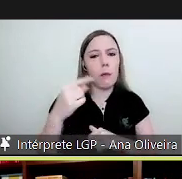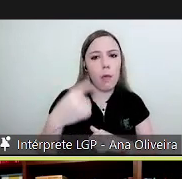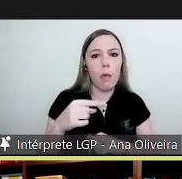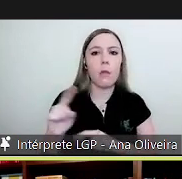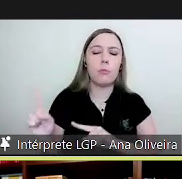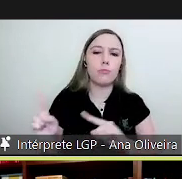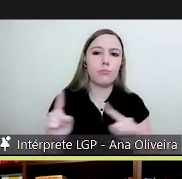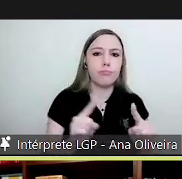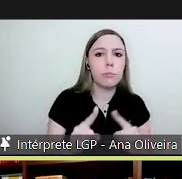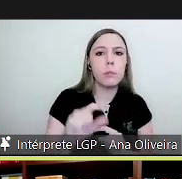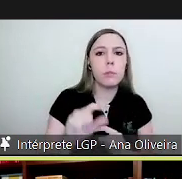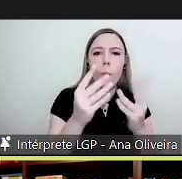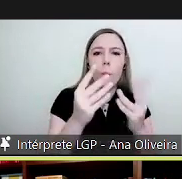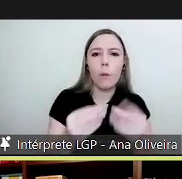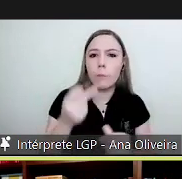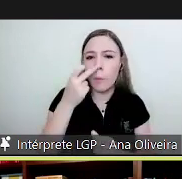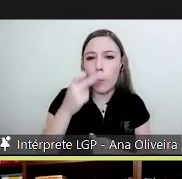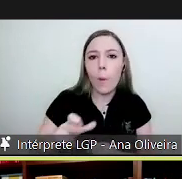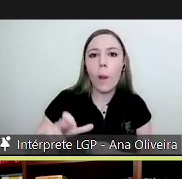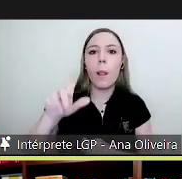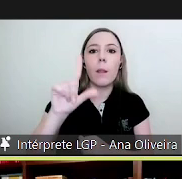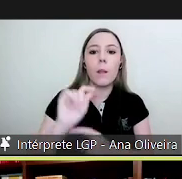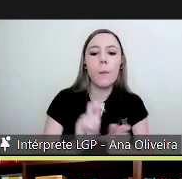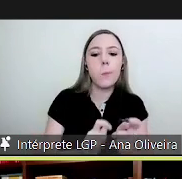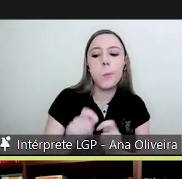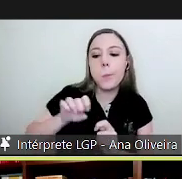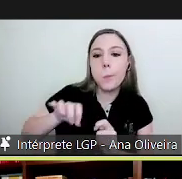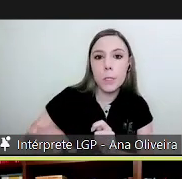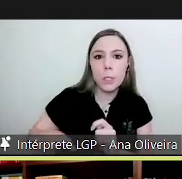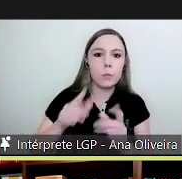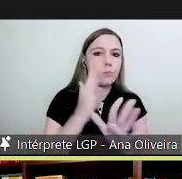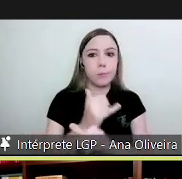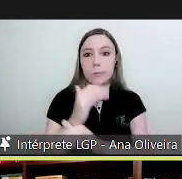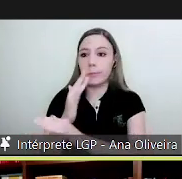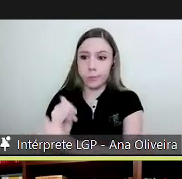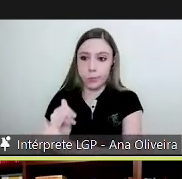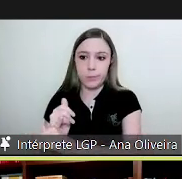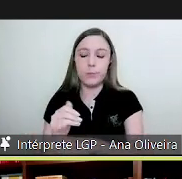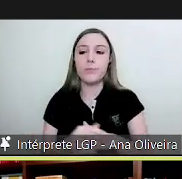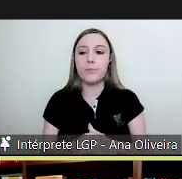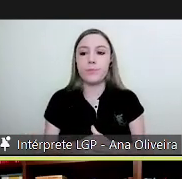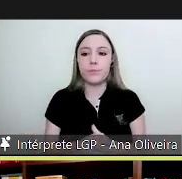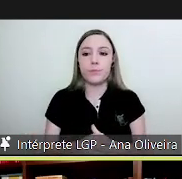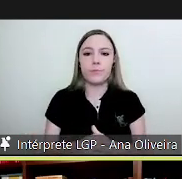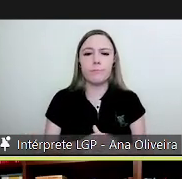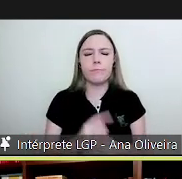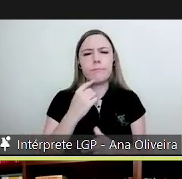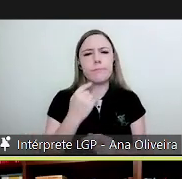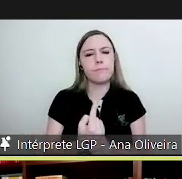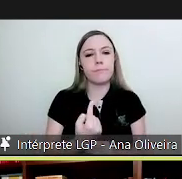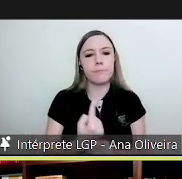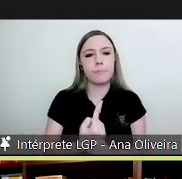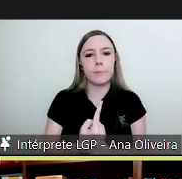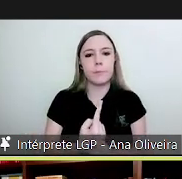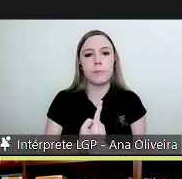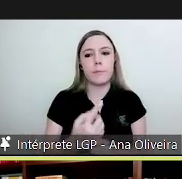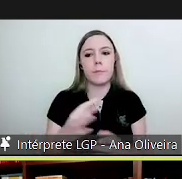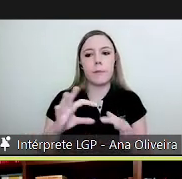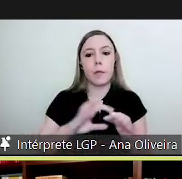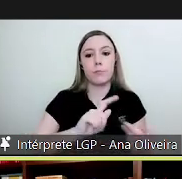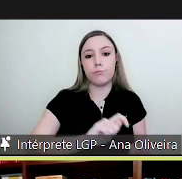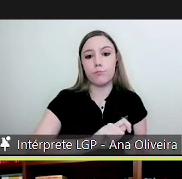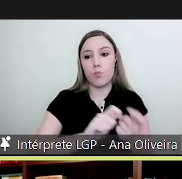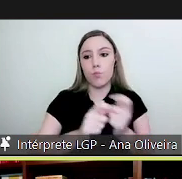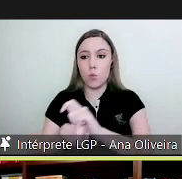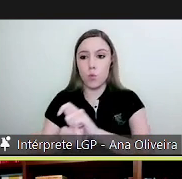da qualidade do ar, da gestão de resíduos, entre outros, não é? Uma nota para a transição aqui